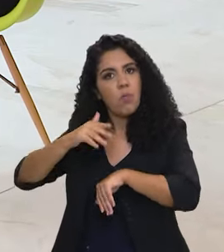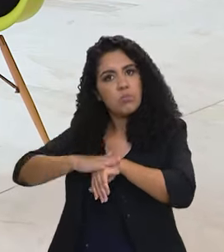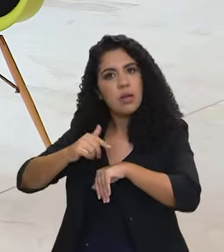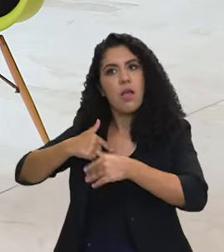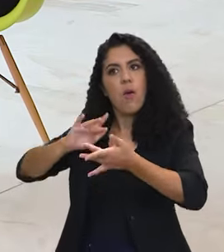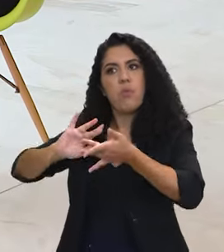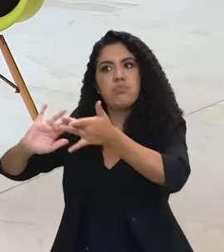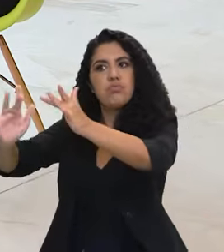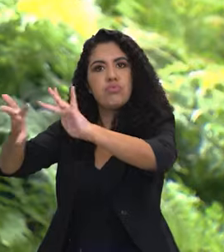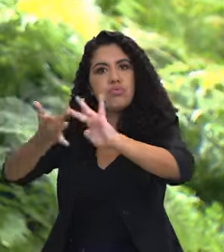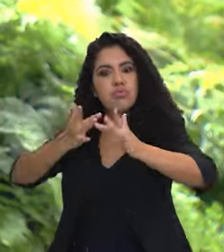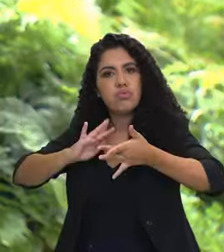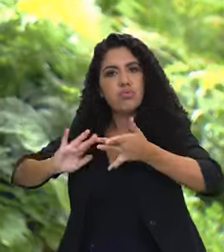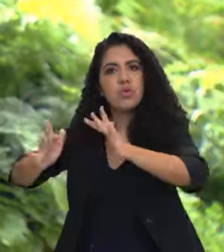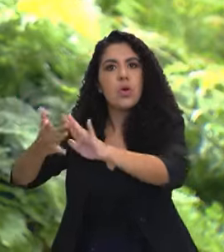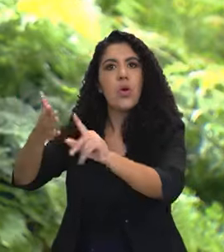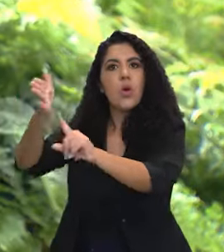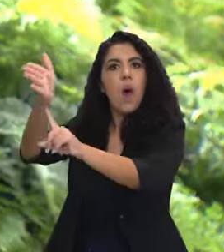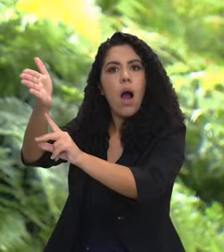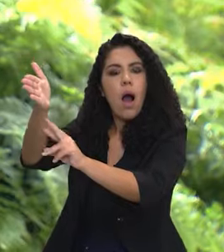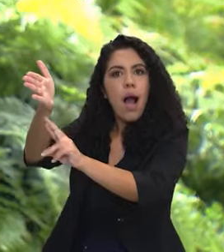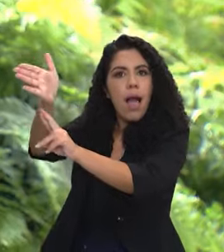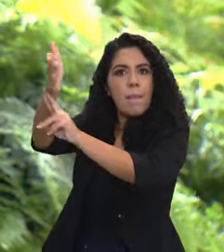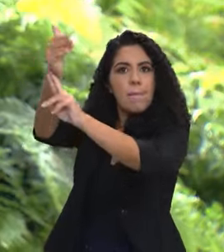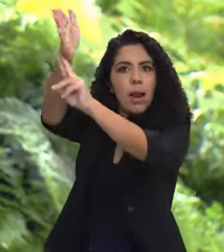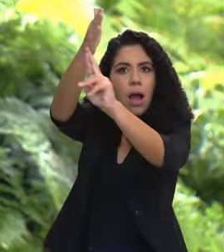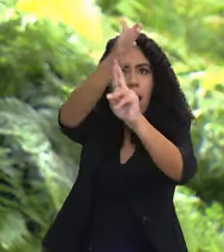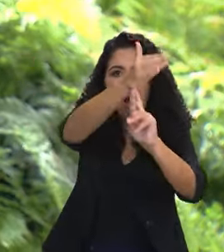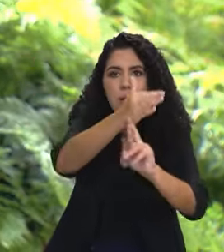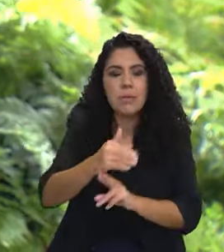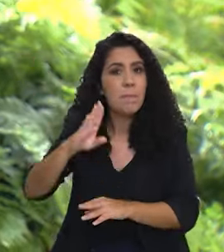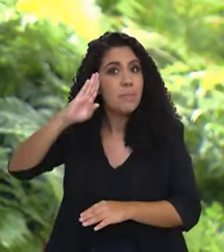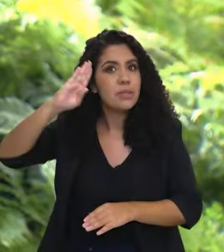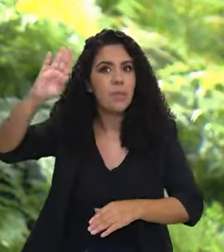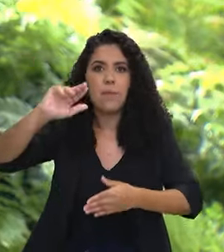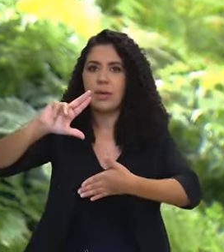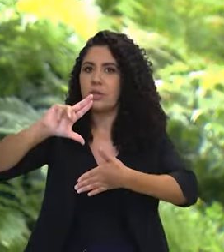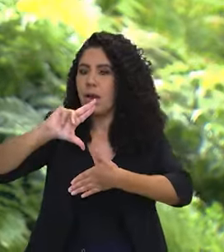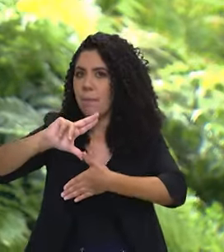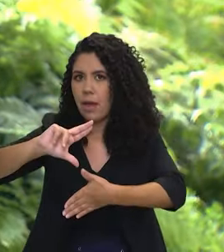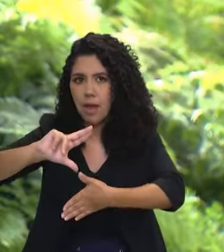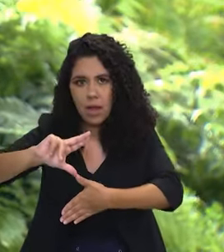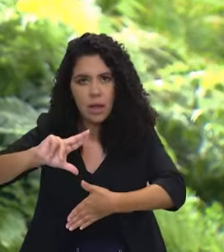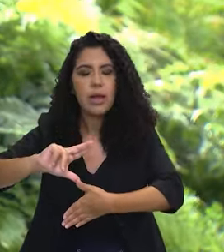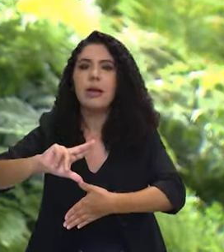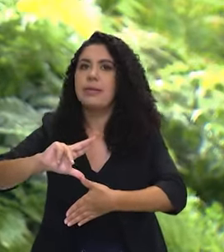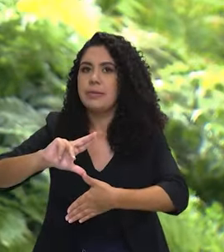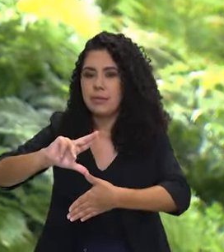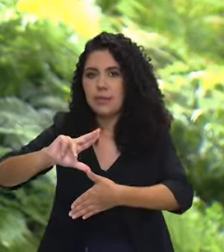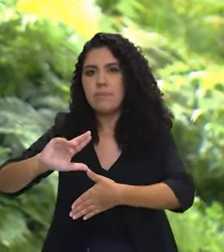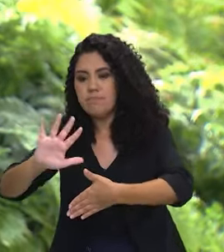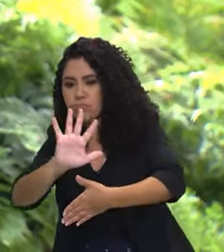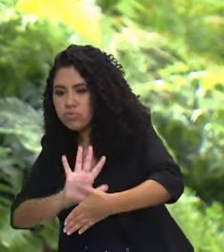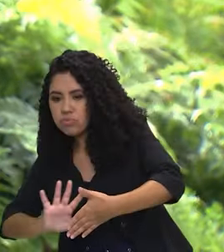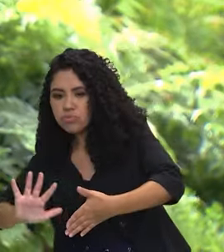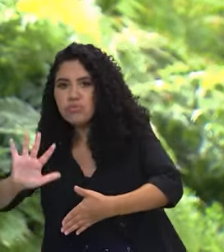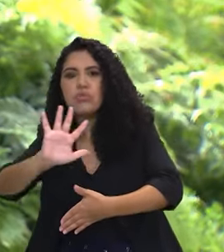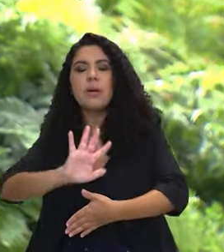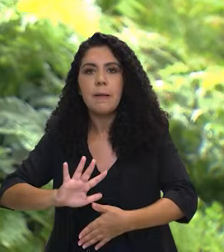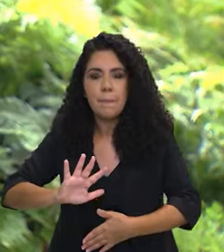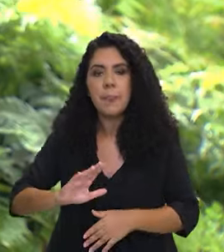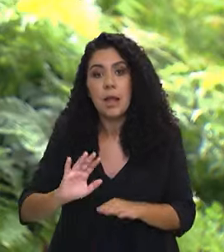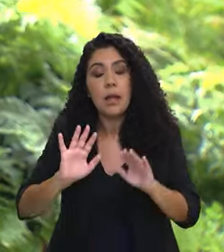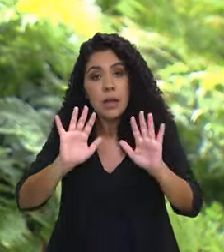interlocução com diplomatas de muitos países, especialmente América Latina. Eu acho que depois é interessante a gente falar um pouquinho mais sobre isso,